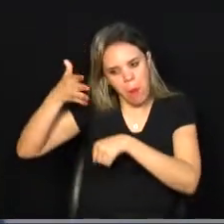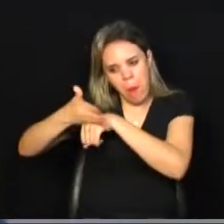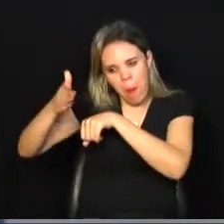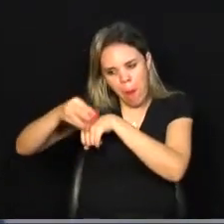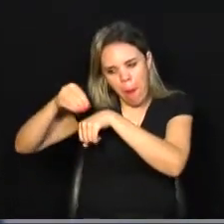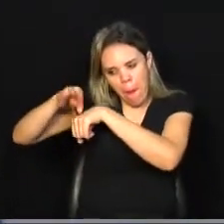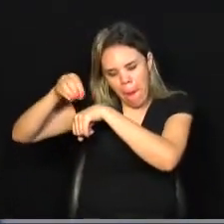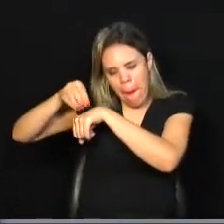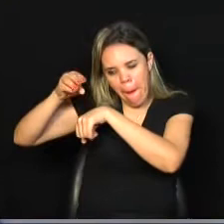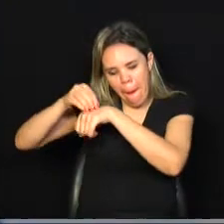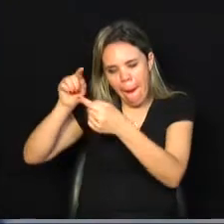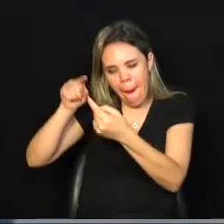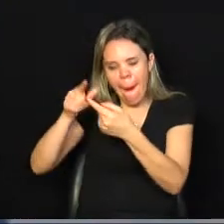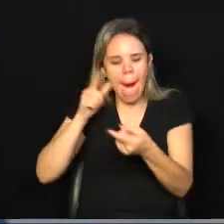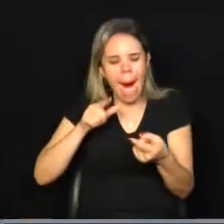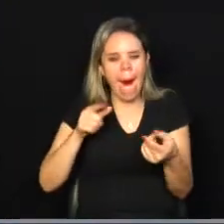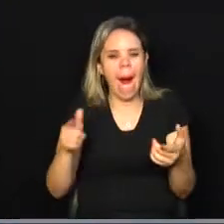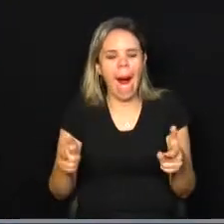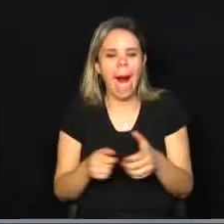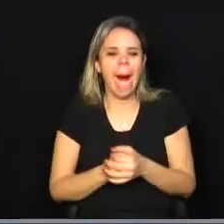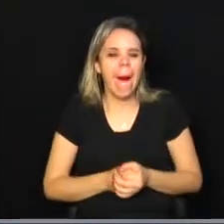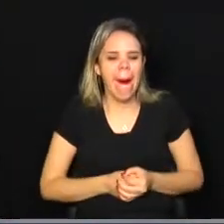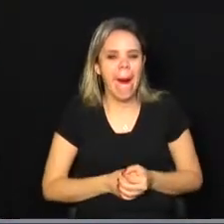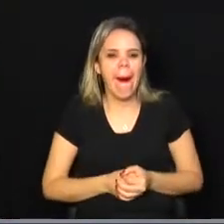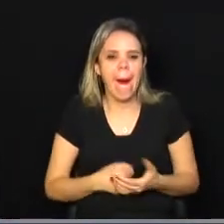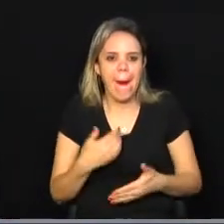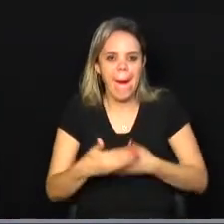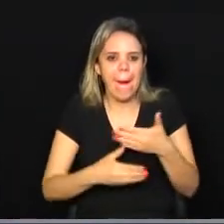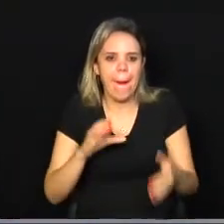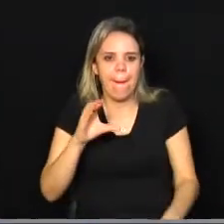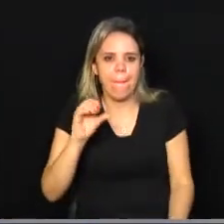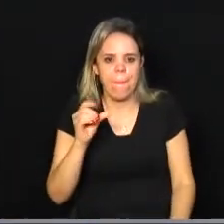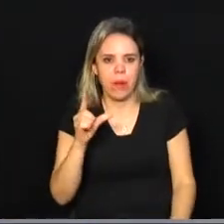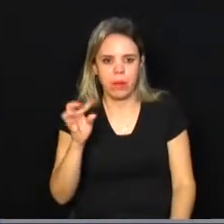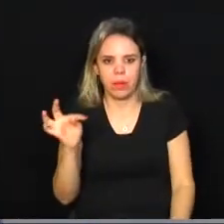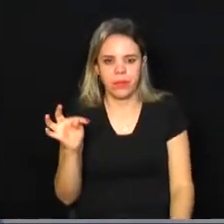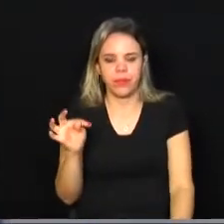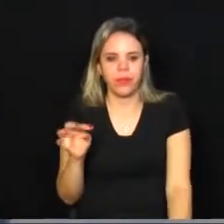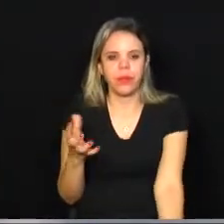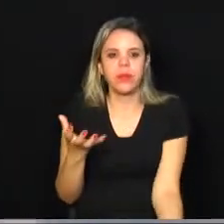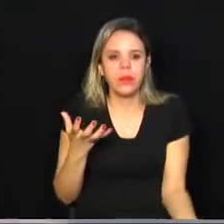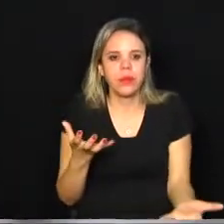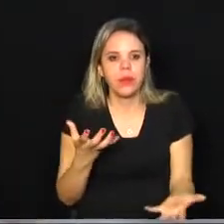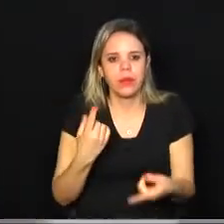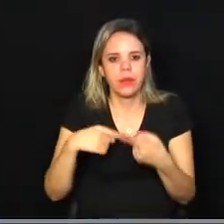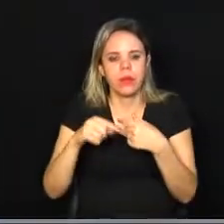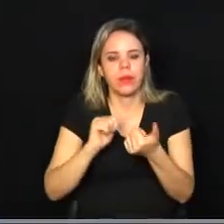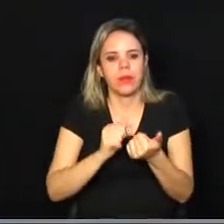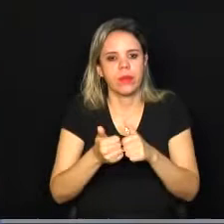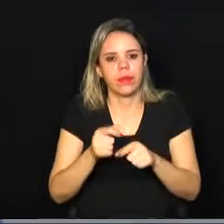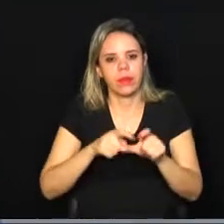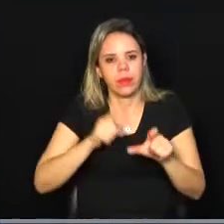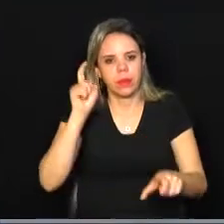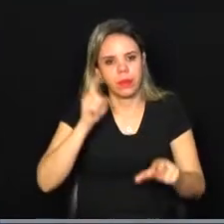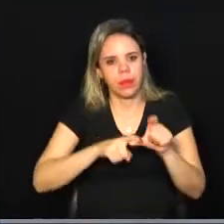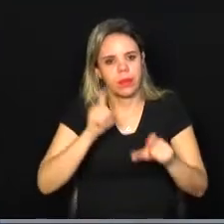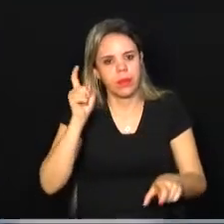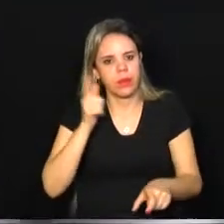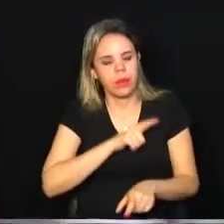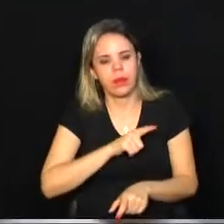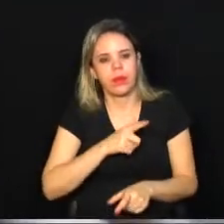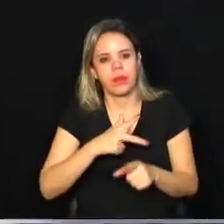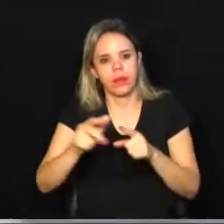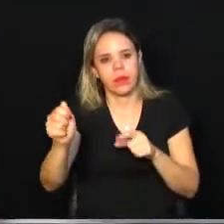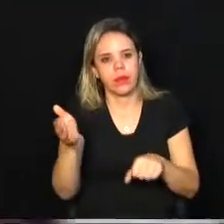seu objetivo. E aí o processo de coaching, ele quer que o atleta tenha autonomia, ou seja,